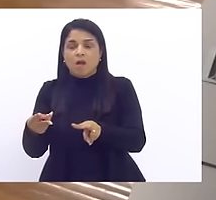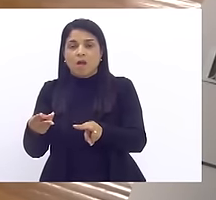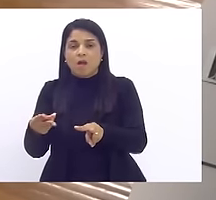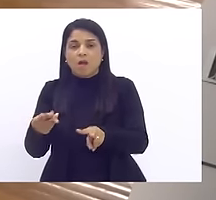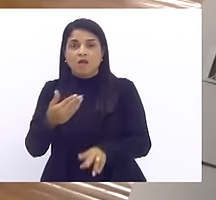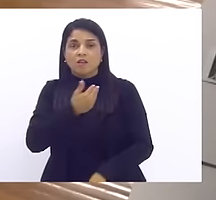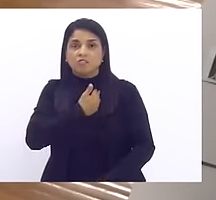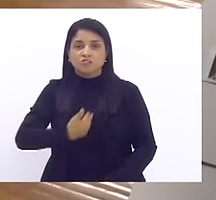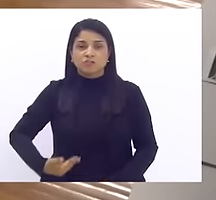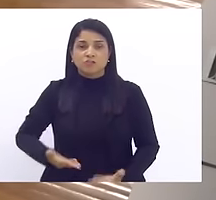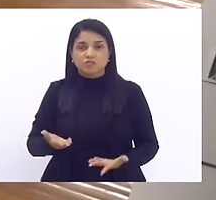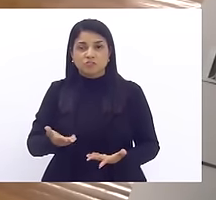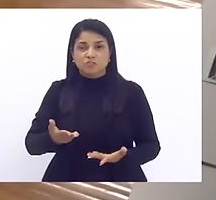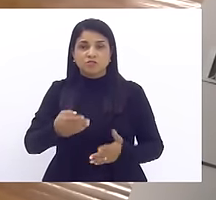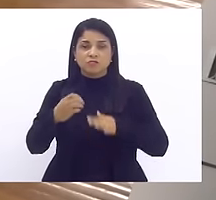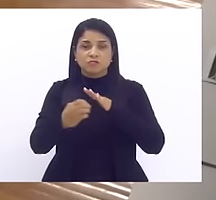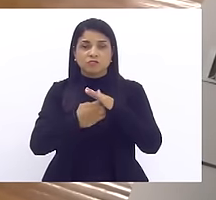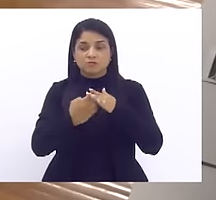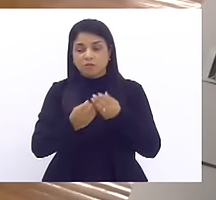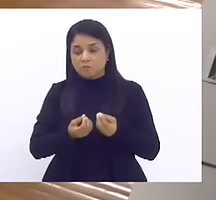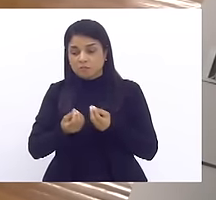público a gente privado